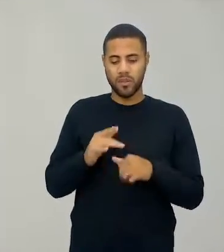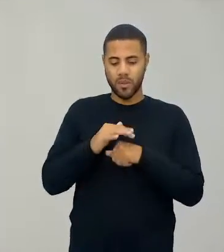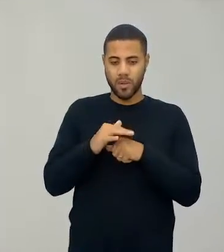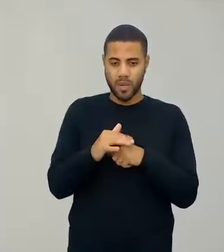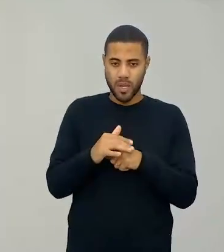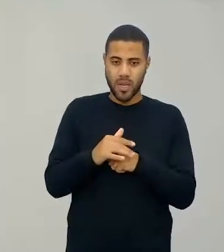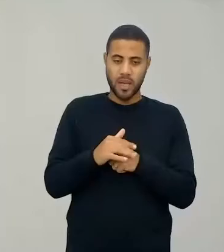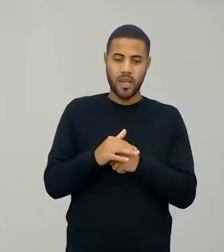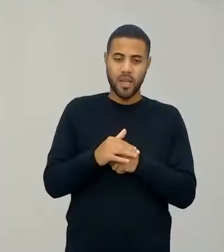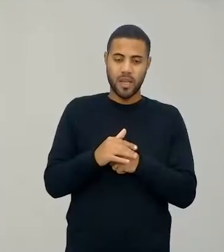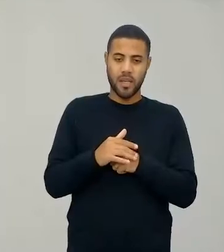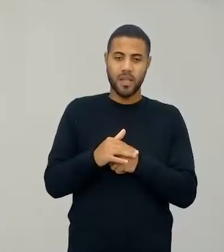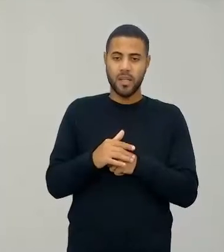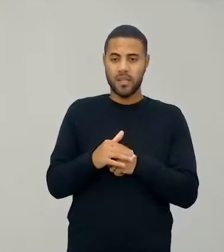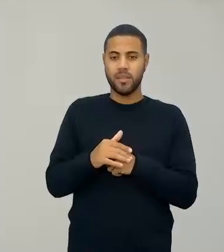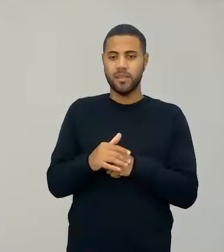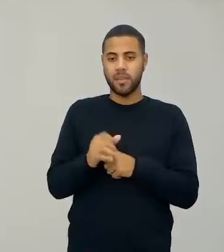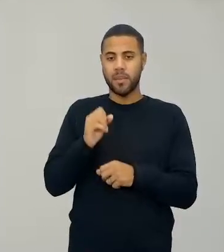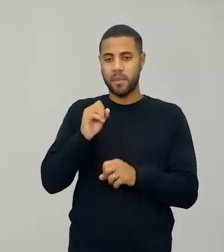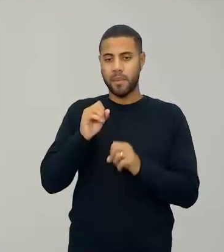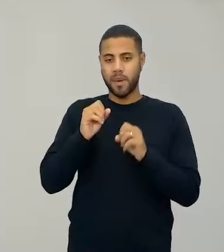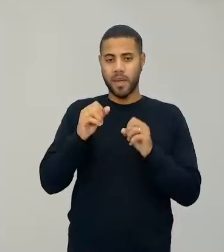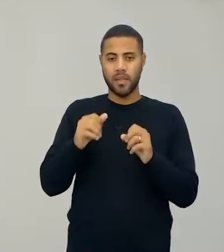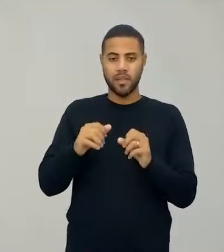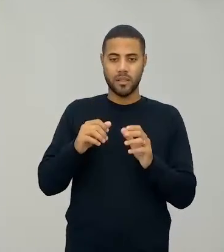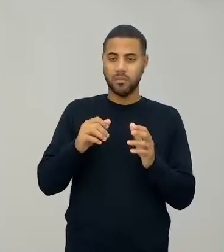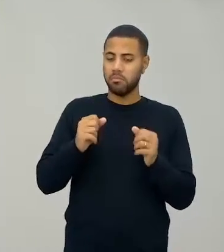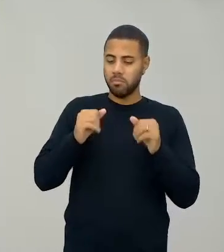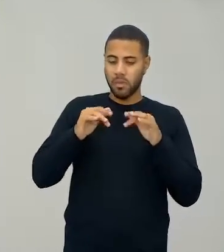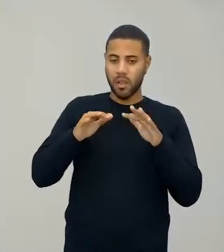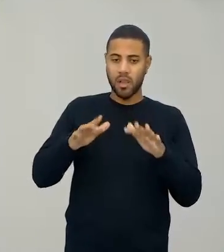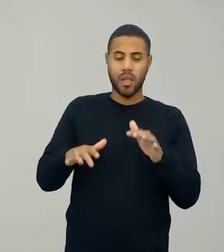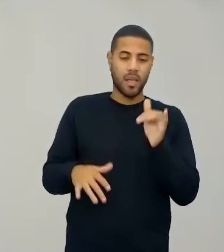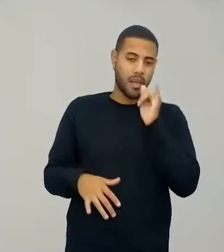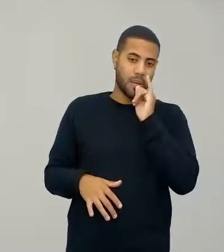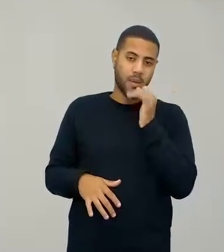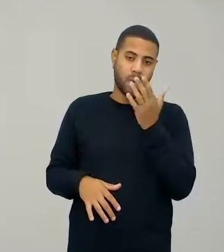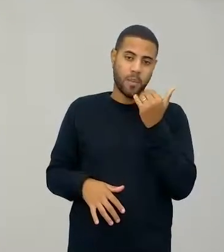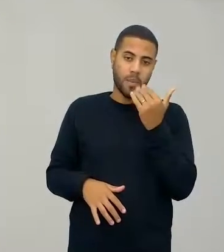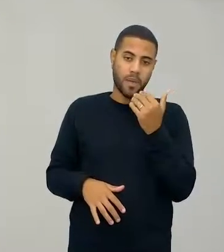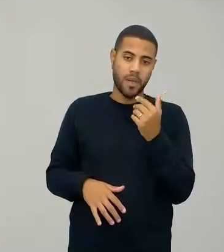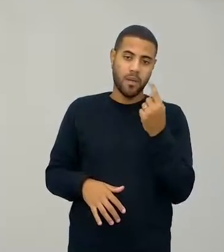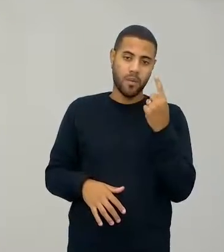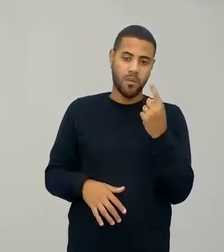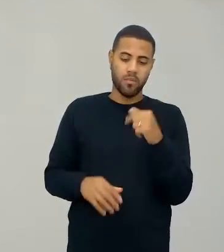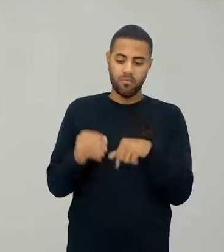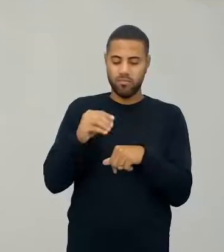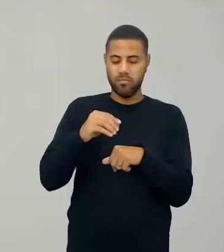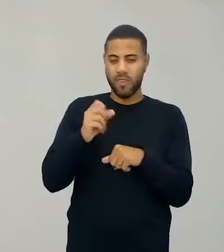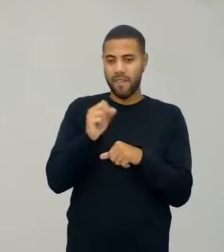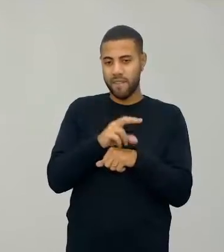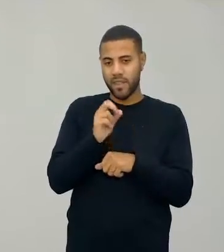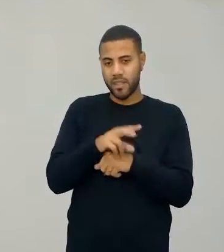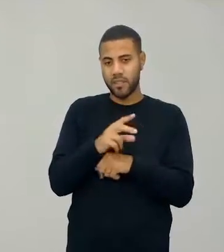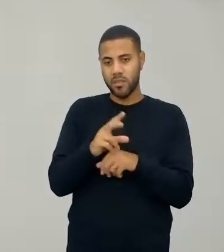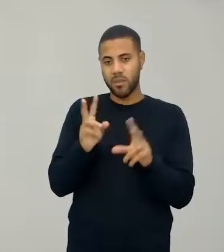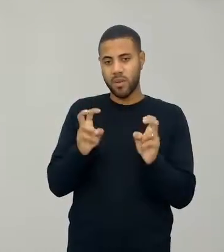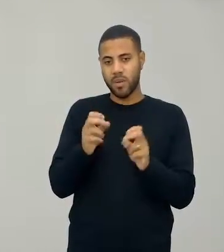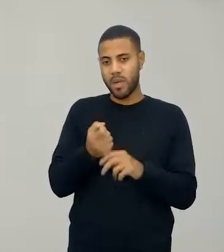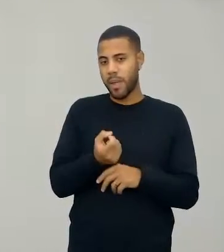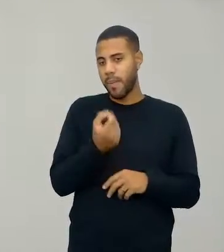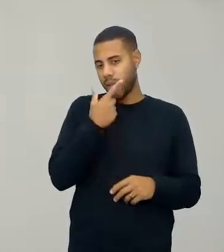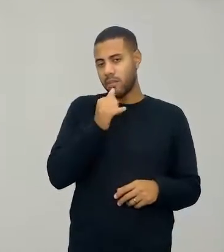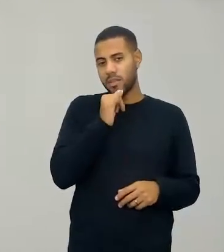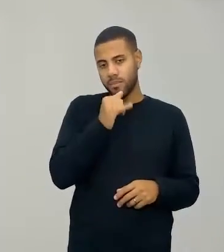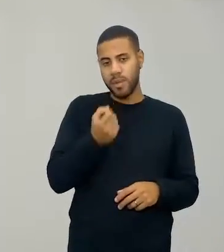para frente, cadeia a cadeia, né? Se a gente consome, por exemplo, nós consumimos uma molécula lá do nosso medicamento,